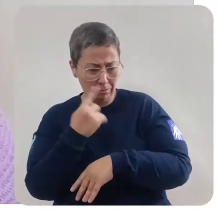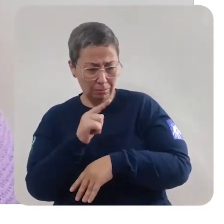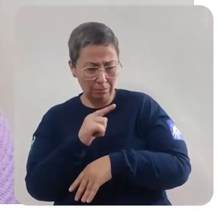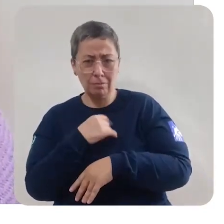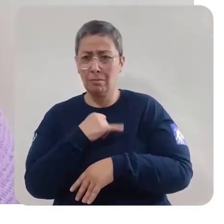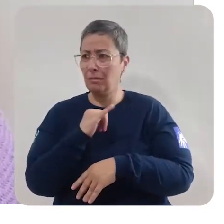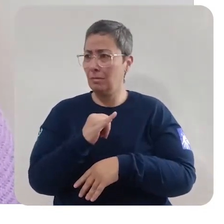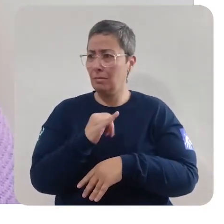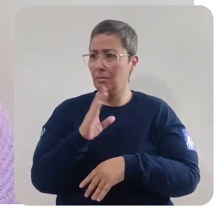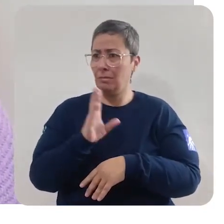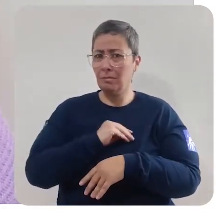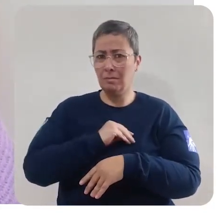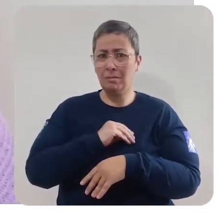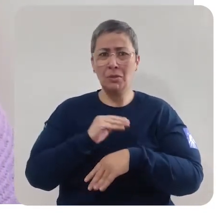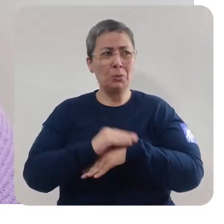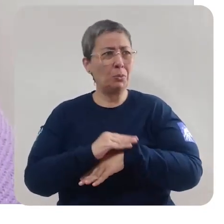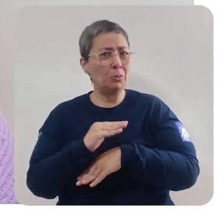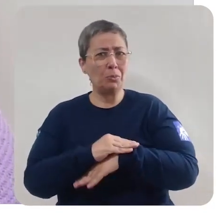falou: